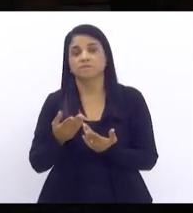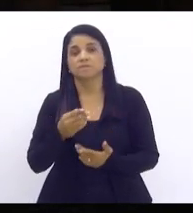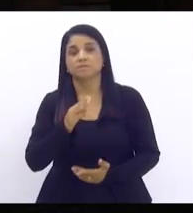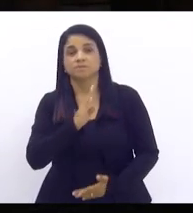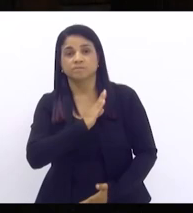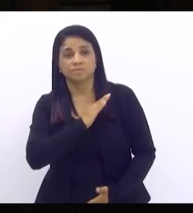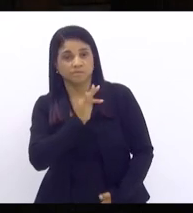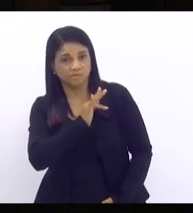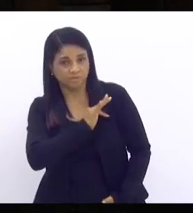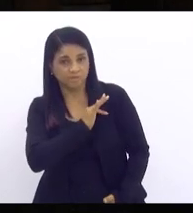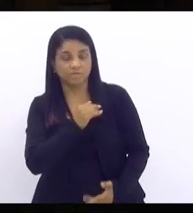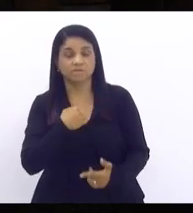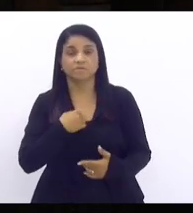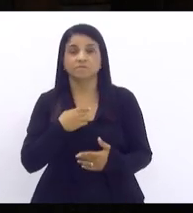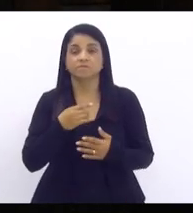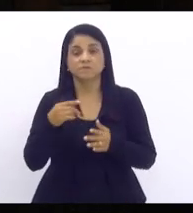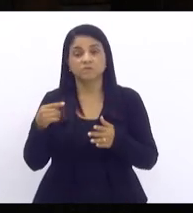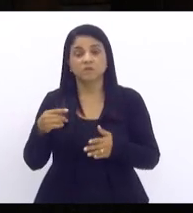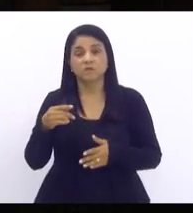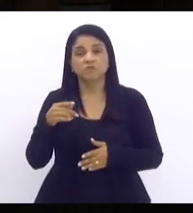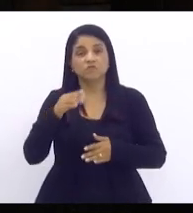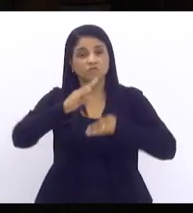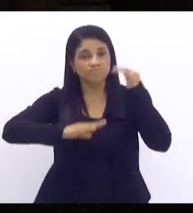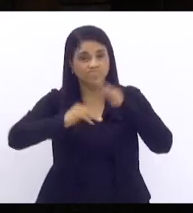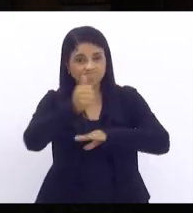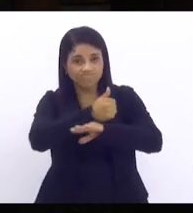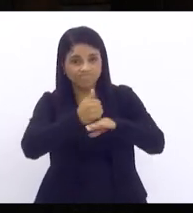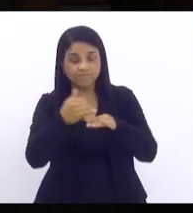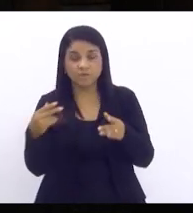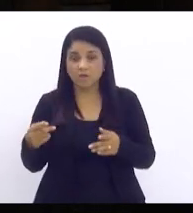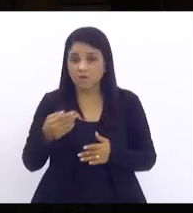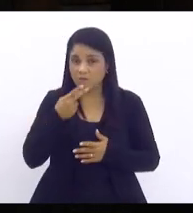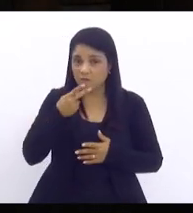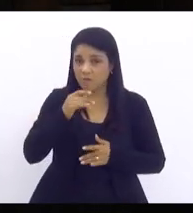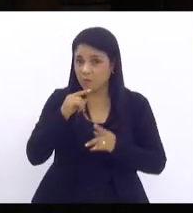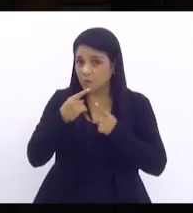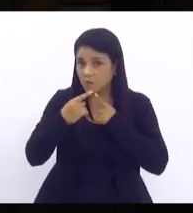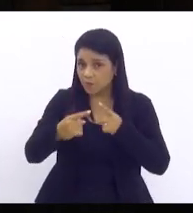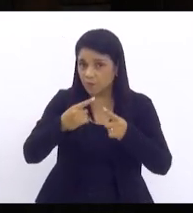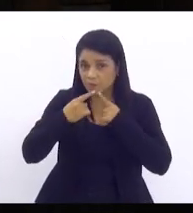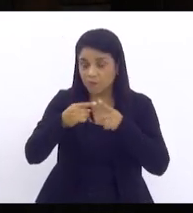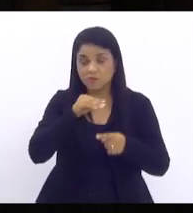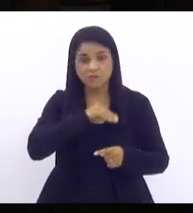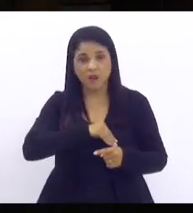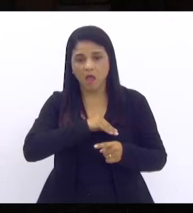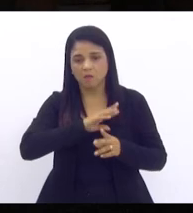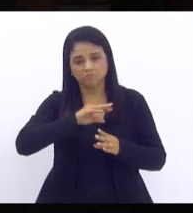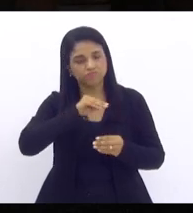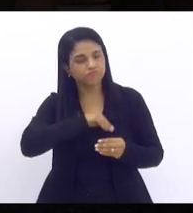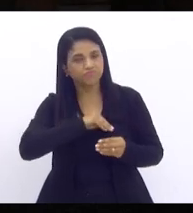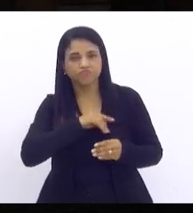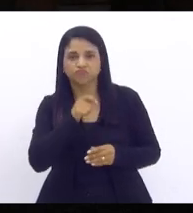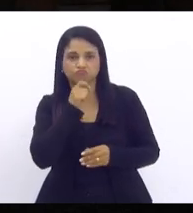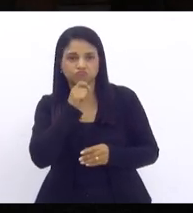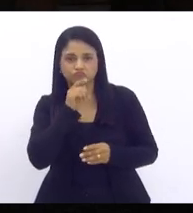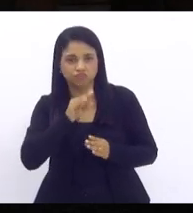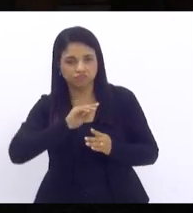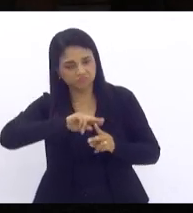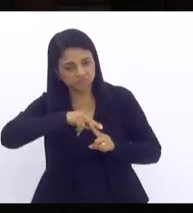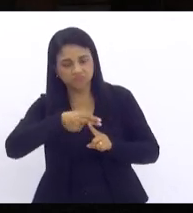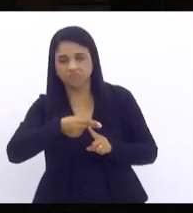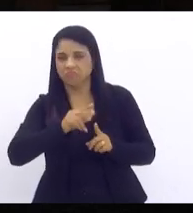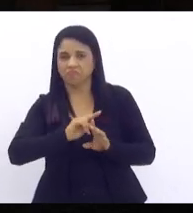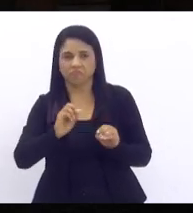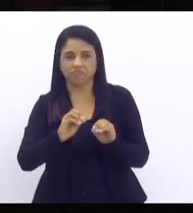o pagamento não vem sendo feito e a reposição desses profissionais está sendo feita de forma